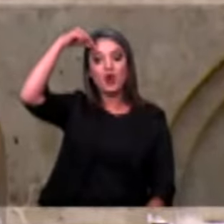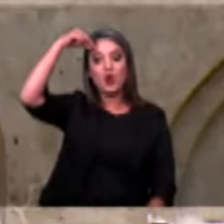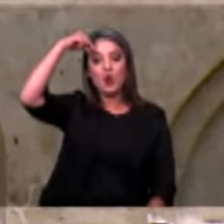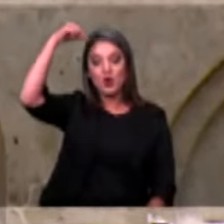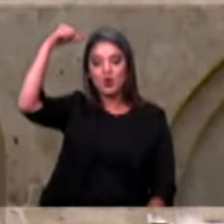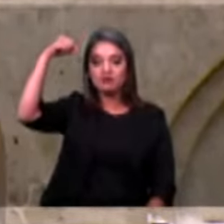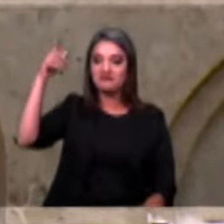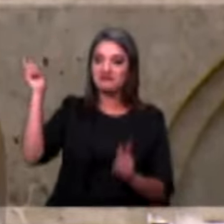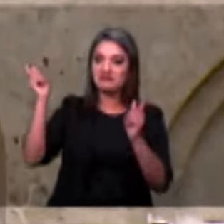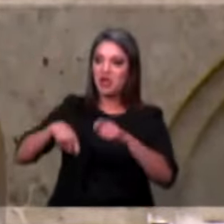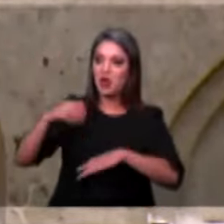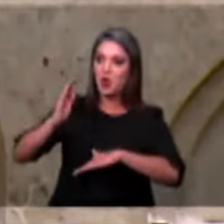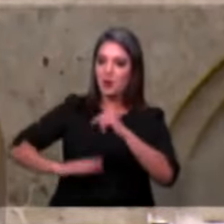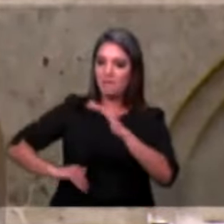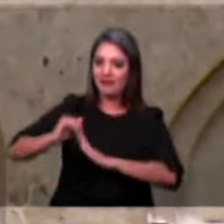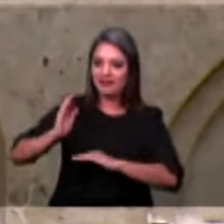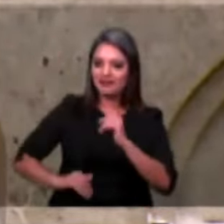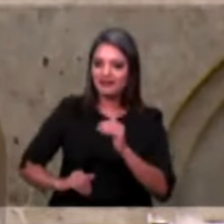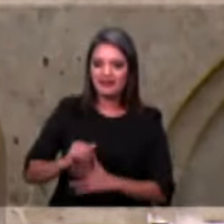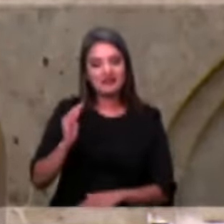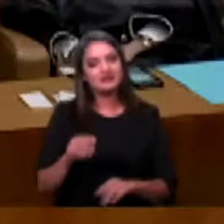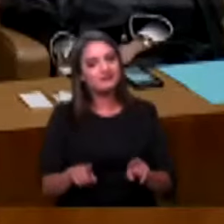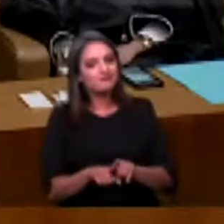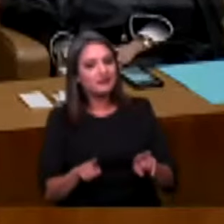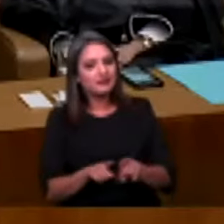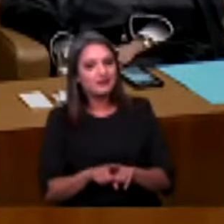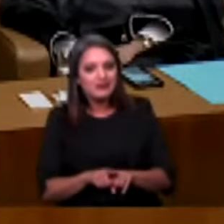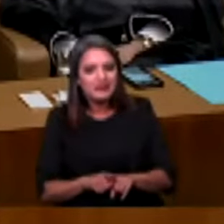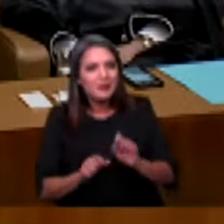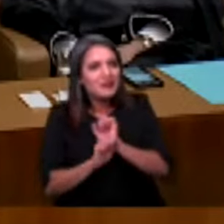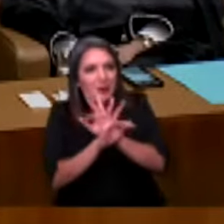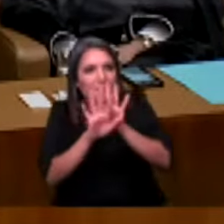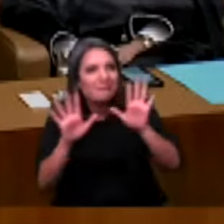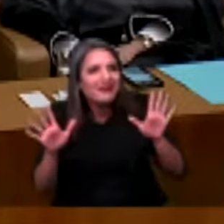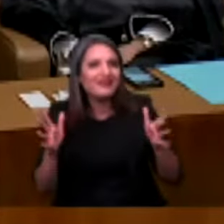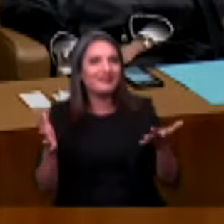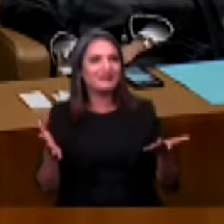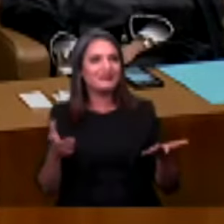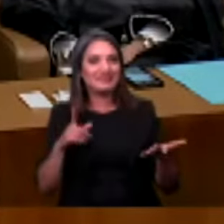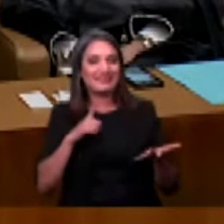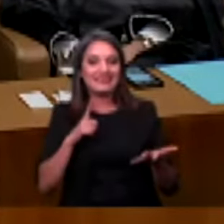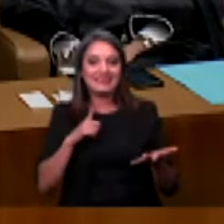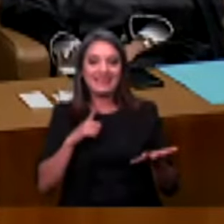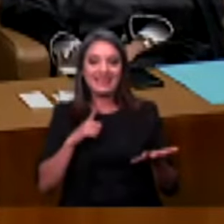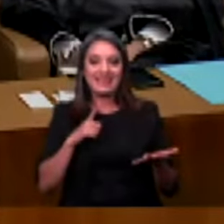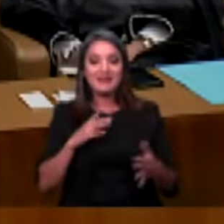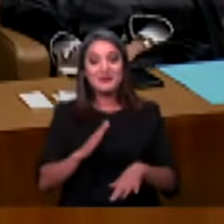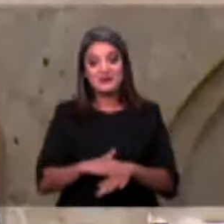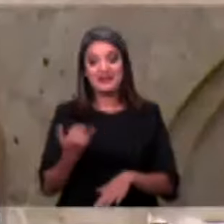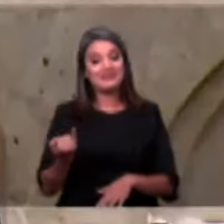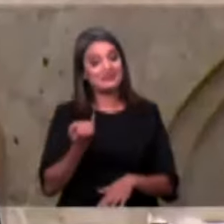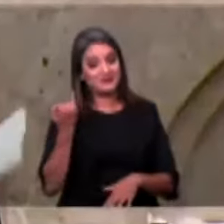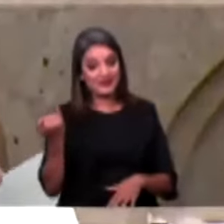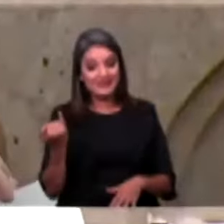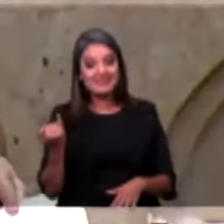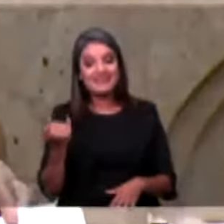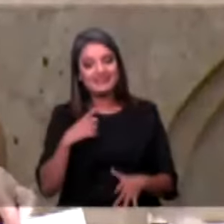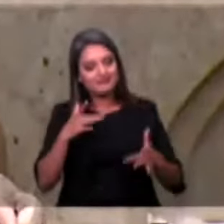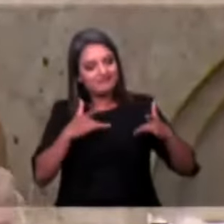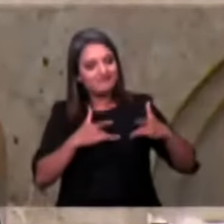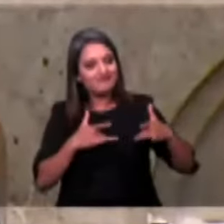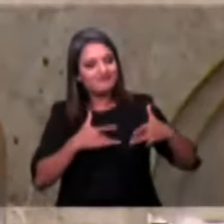que com sua competência e brilho invulgares e, sobretudo, o que mais importa, com sua